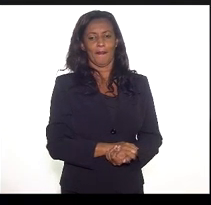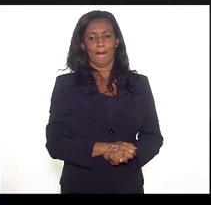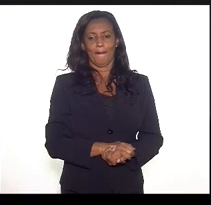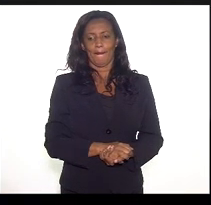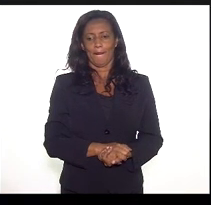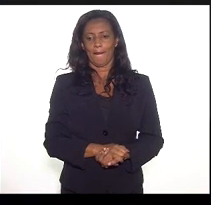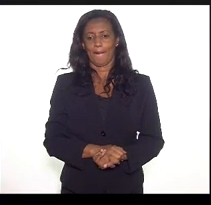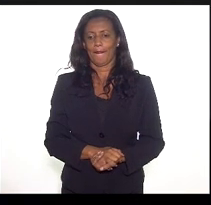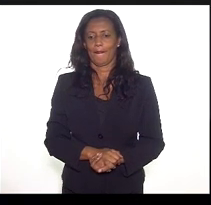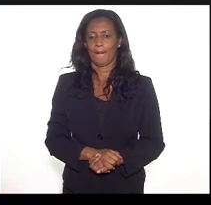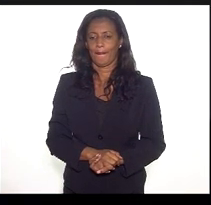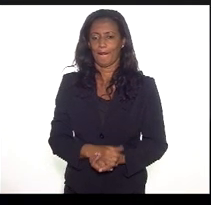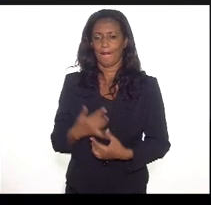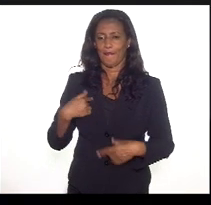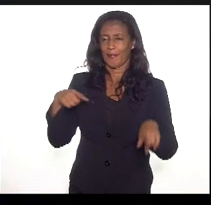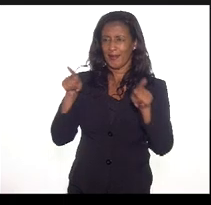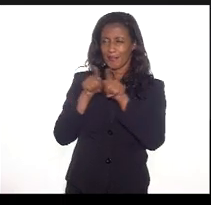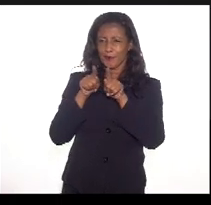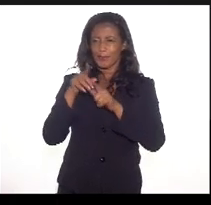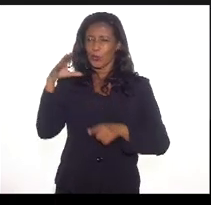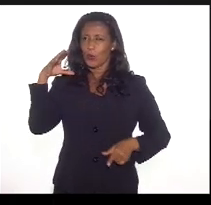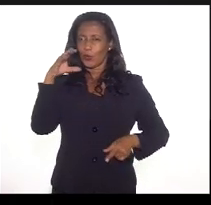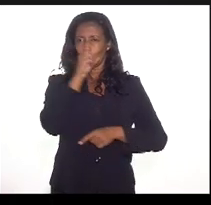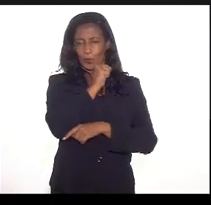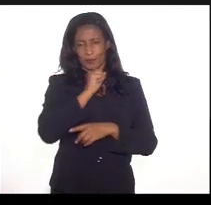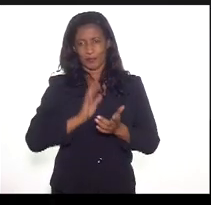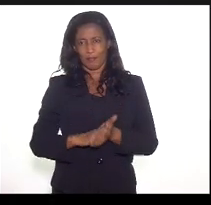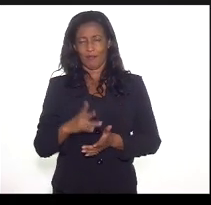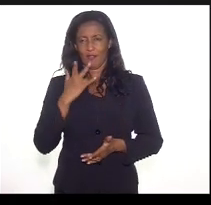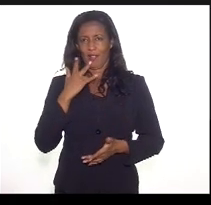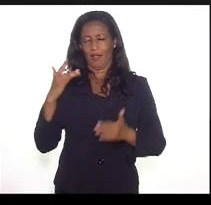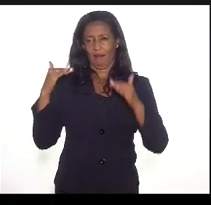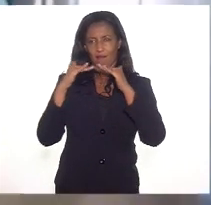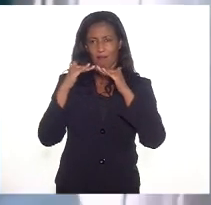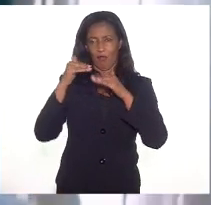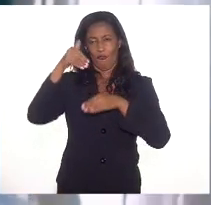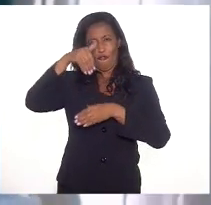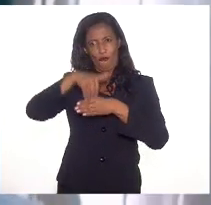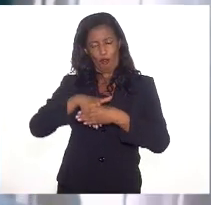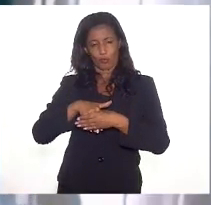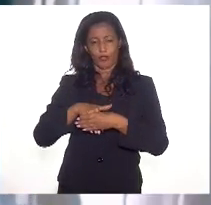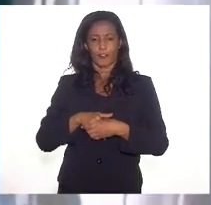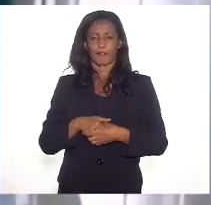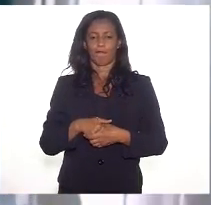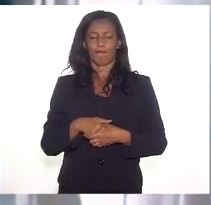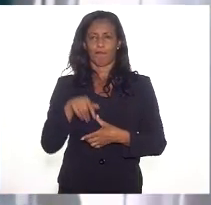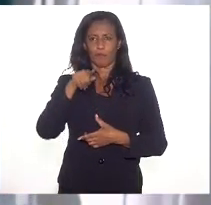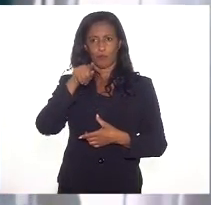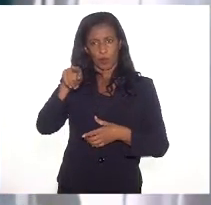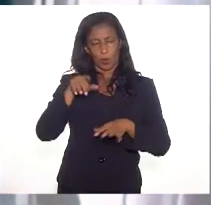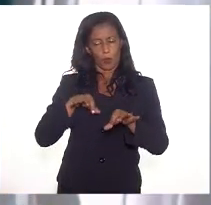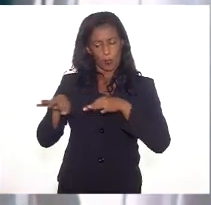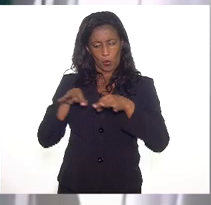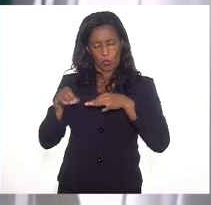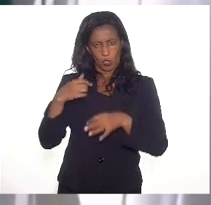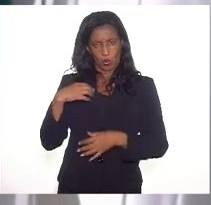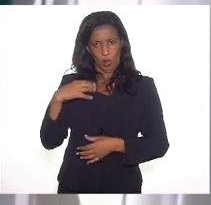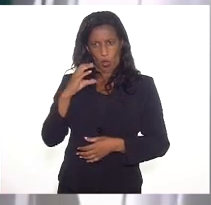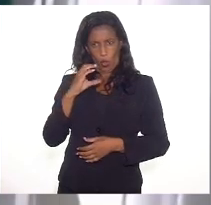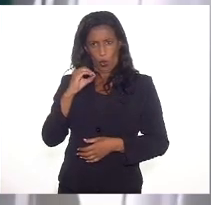Senhor presidente, eu quero também brevemente fazer a declaração de voto favorável ao projeto do qual sou